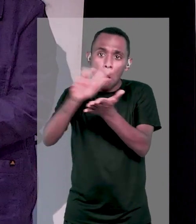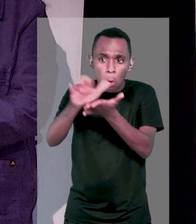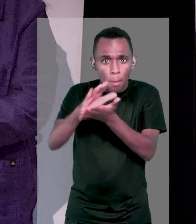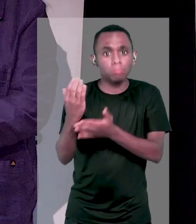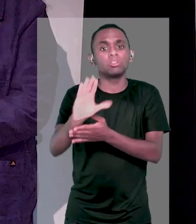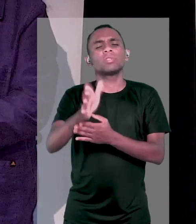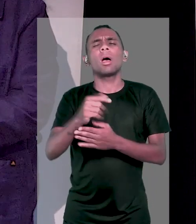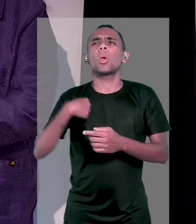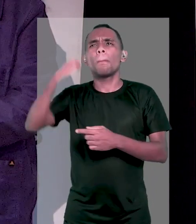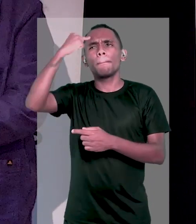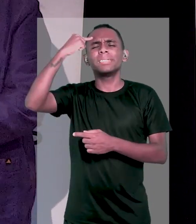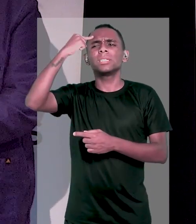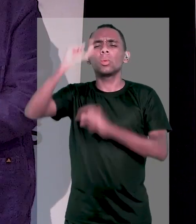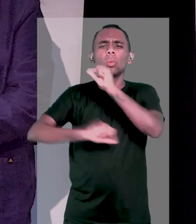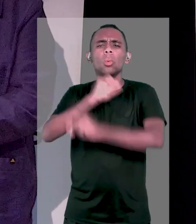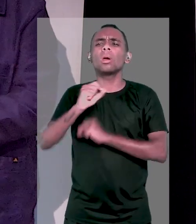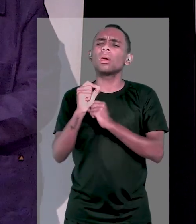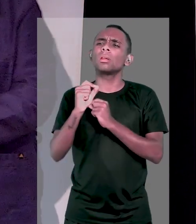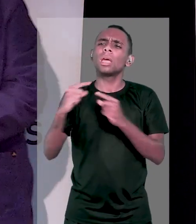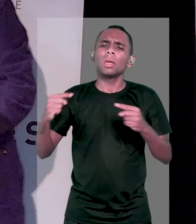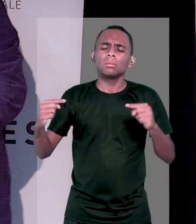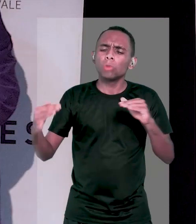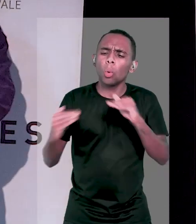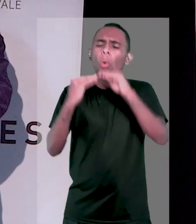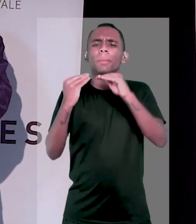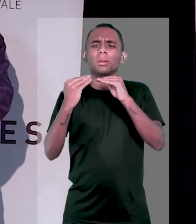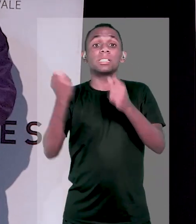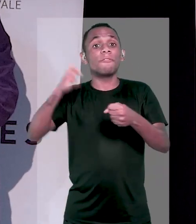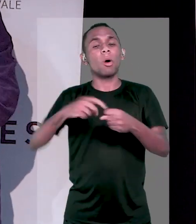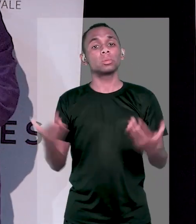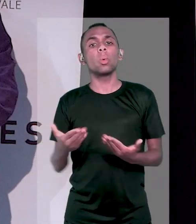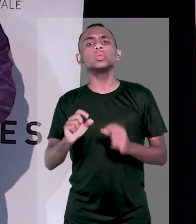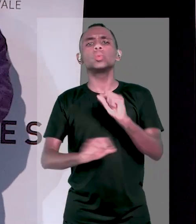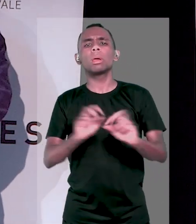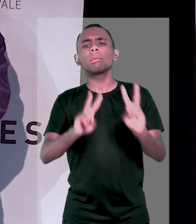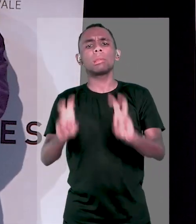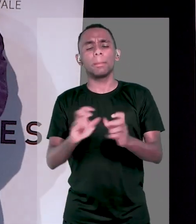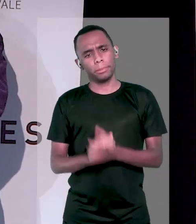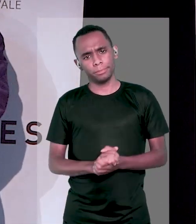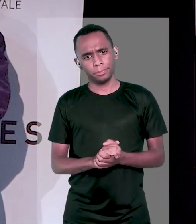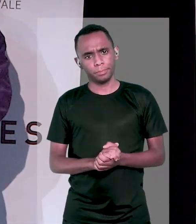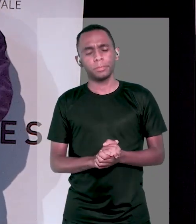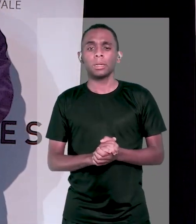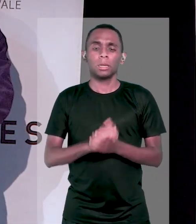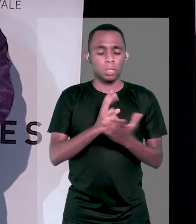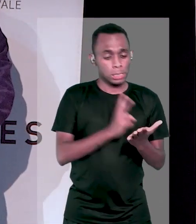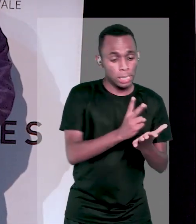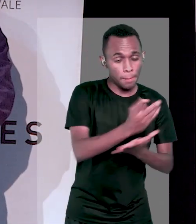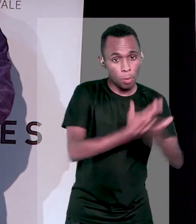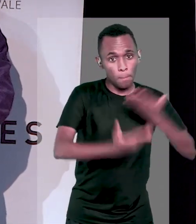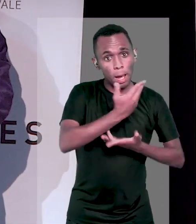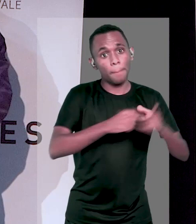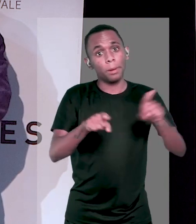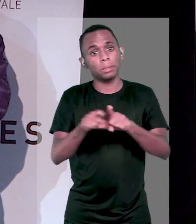apenas, né? Trinta e sete é bem mais novo. A gente tem 38 anos de ciclo de conferência, não é? Com 45